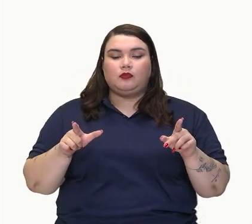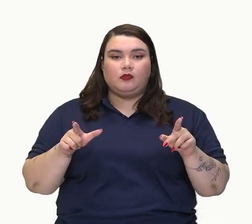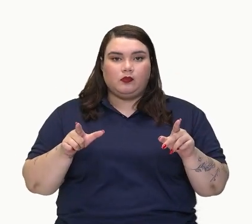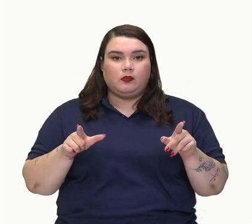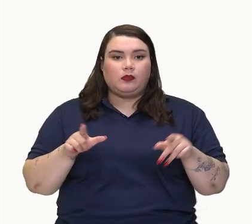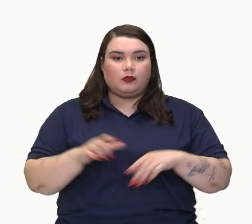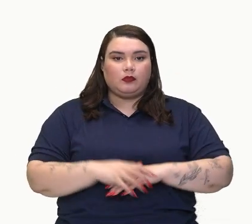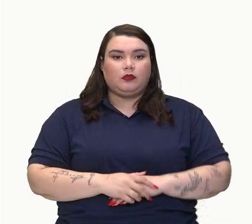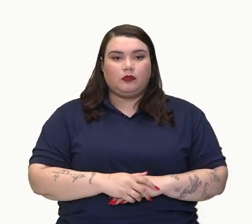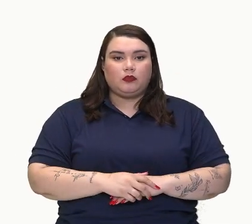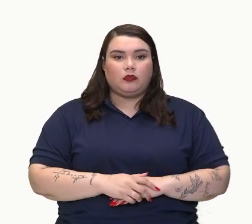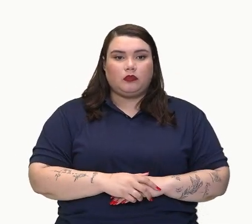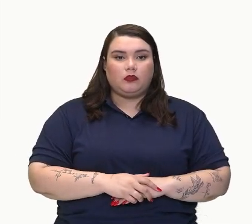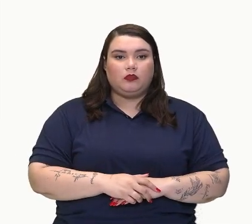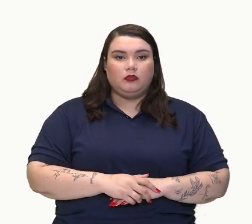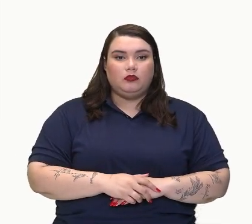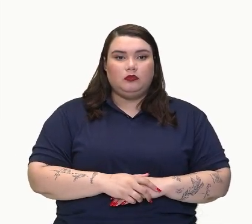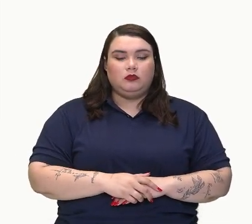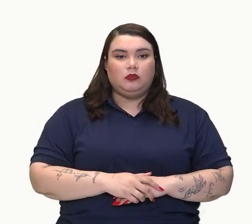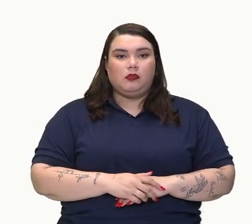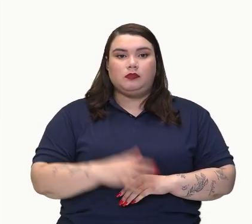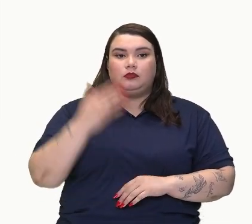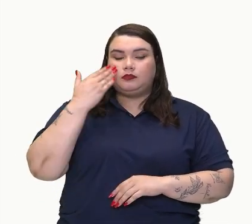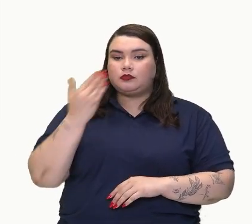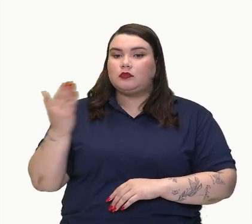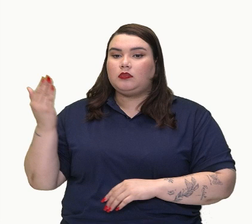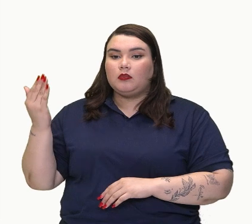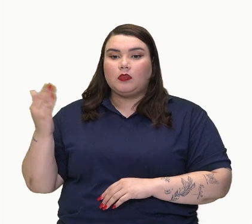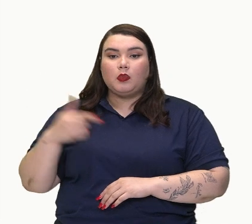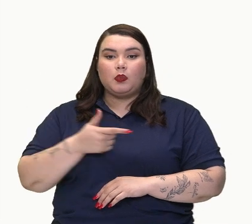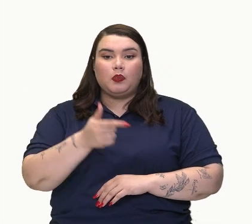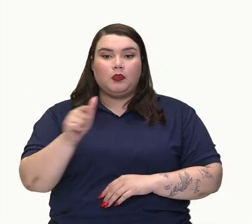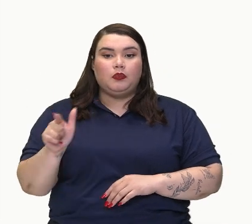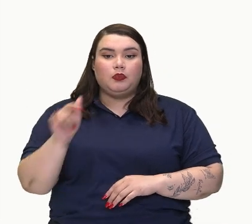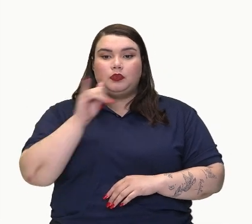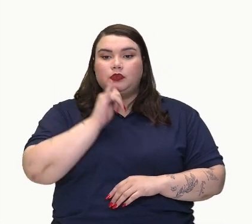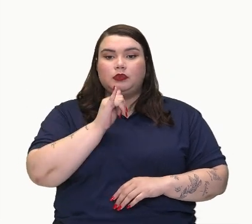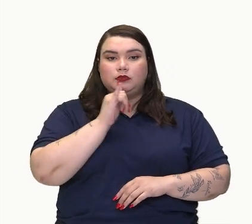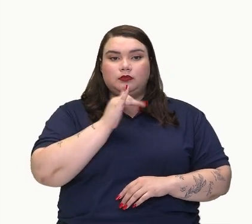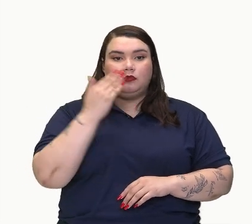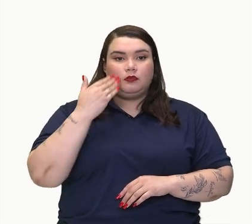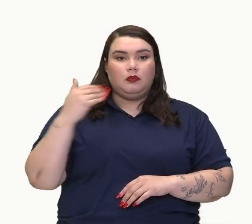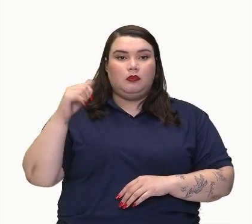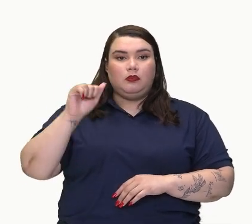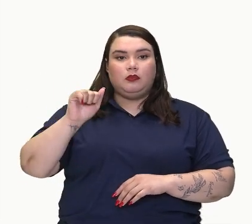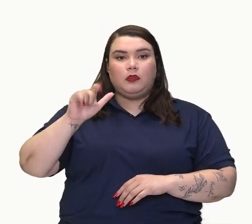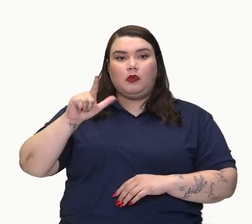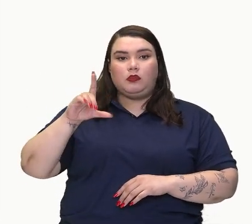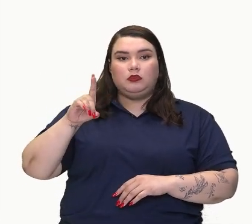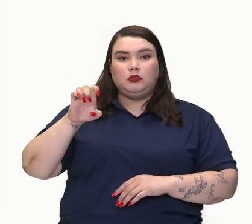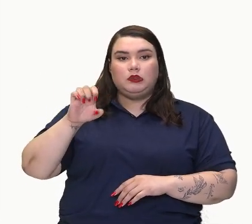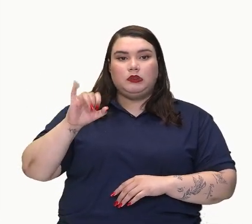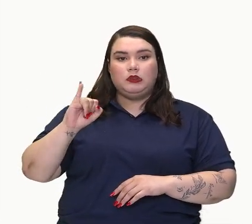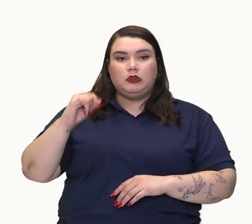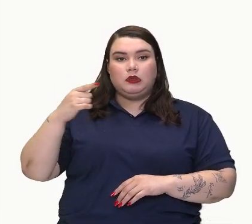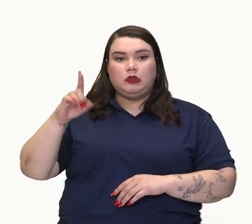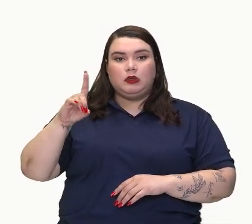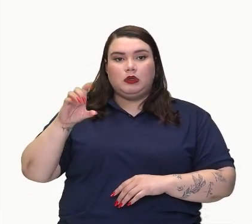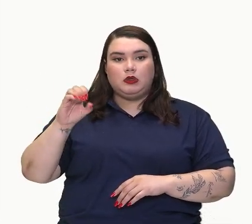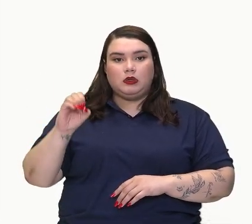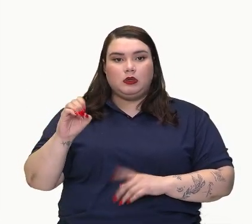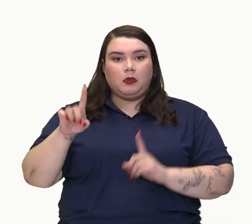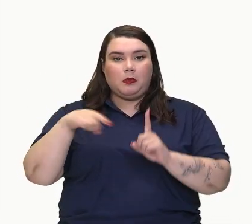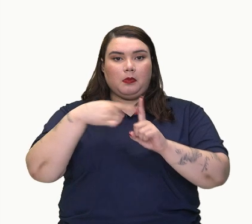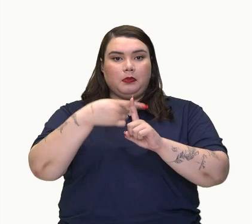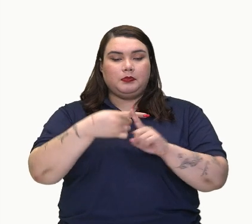diferentes estruturas. Já neste outro exemplo, eu tenho aqui o aldeído e a acetona. Professor,